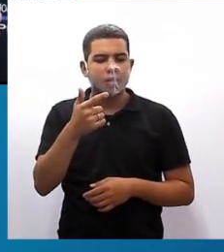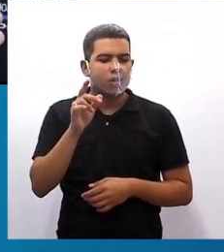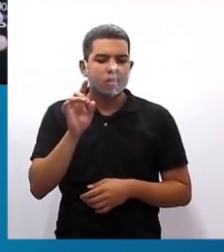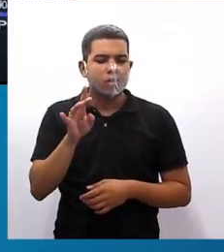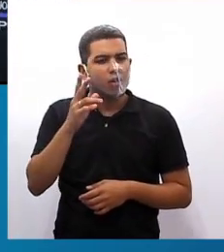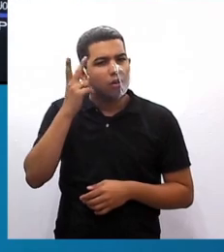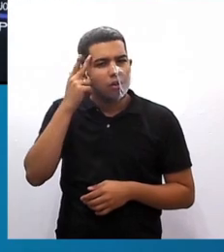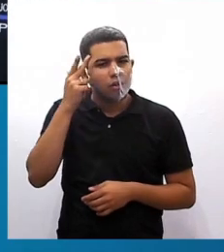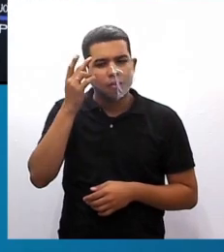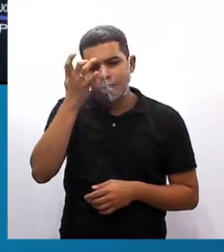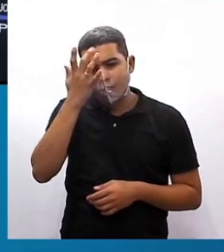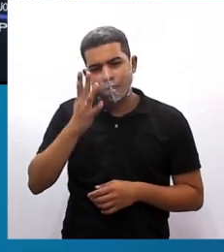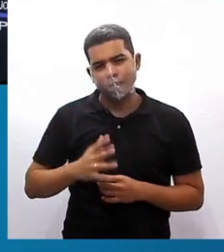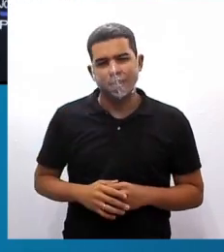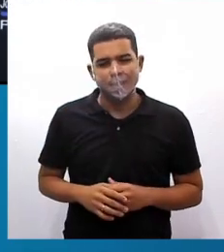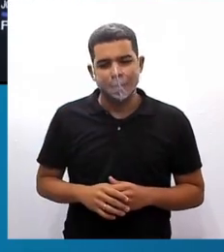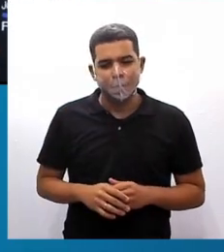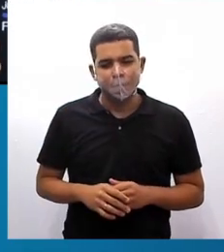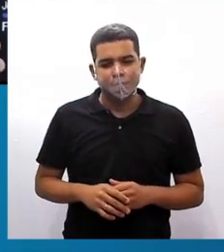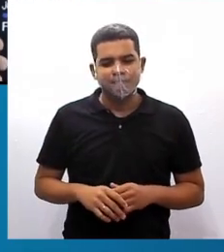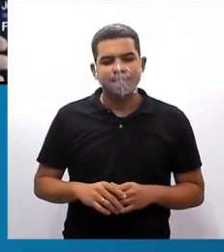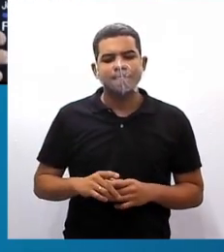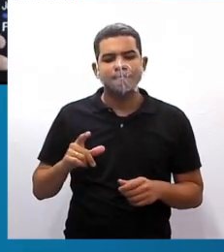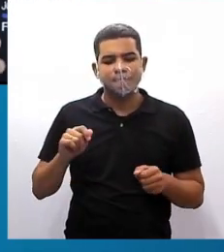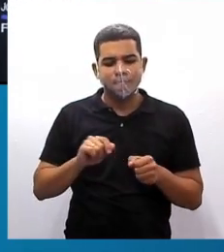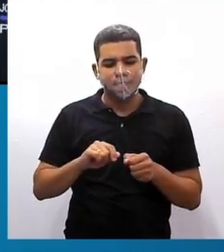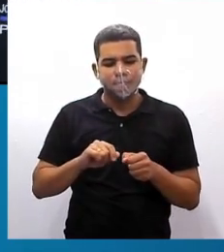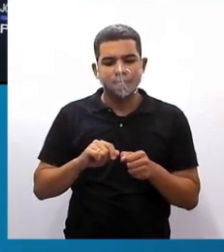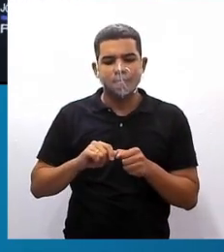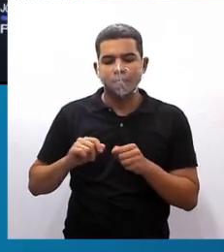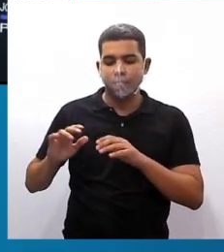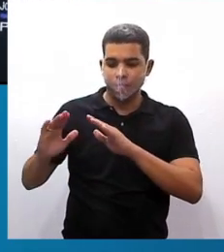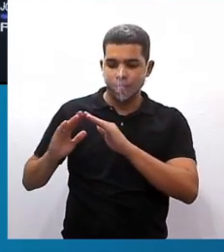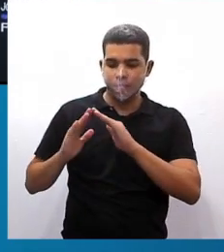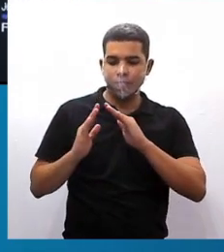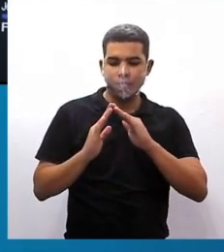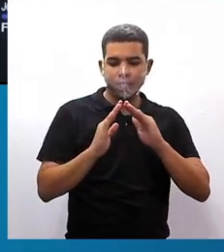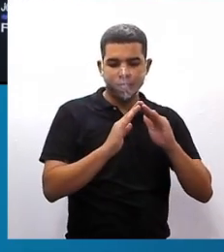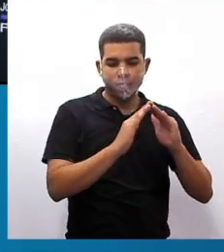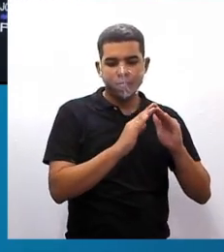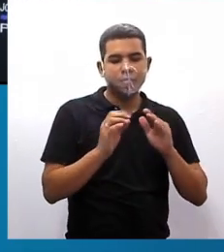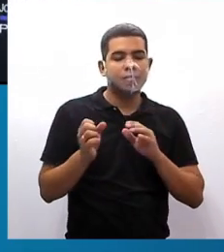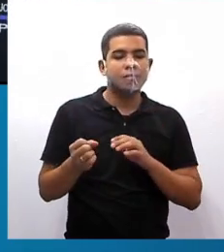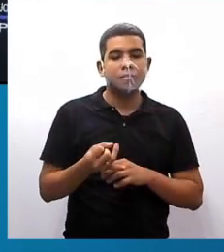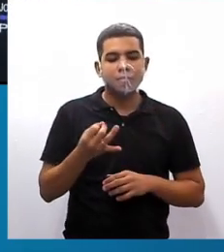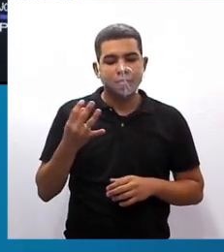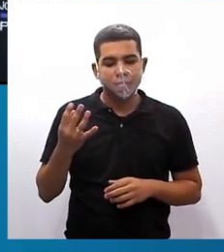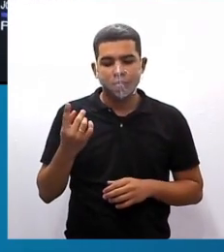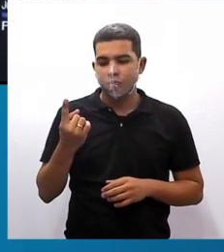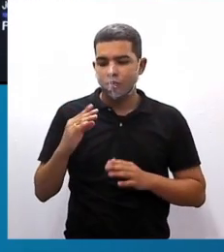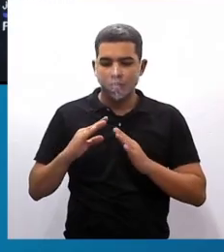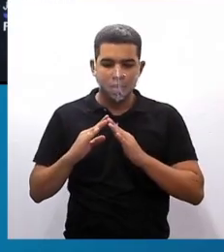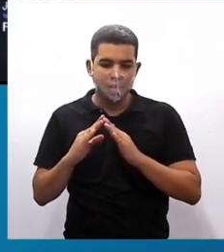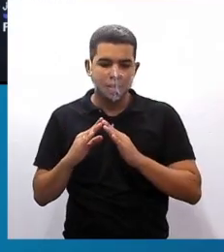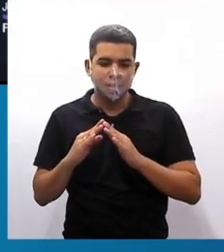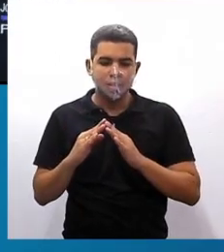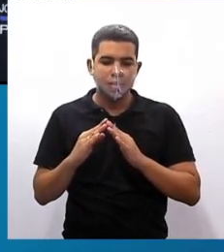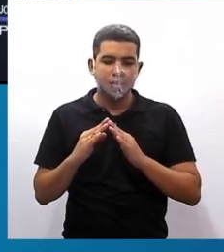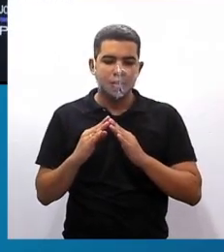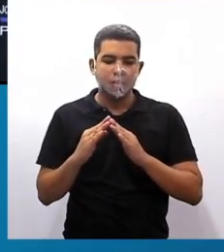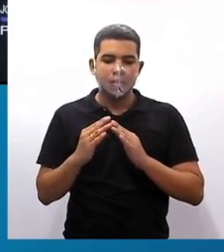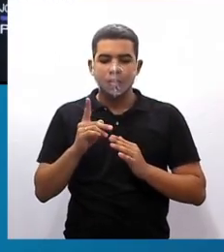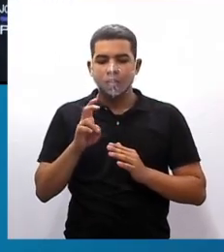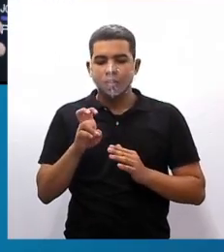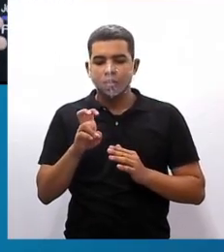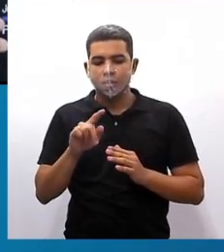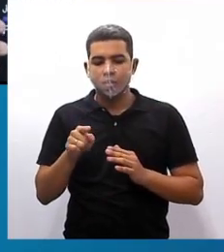multiplicar. Então, o que vai fazer? Você vai contar quantas casas tem. 1,5 tem uma casa. 15,2 tem